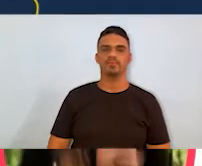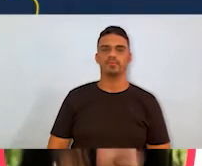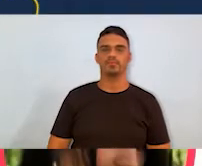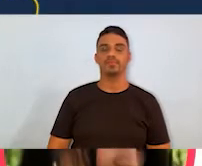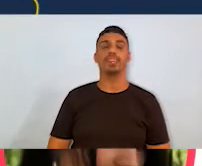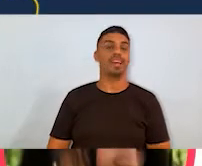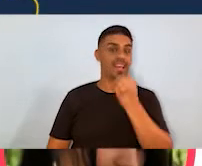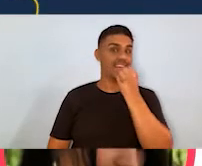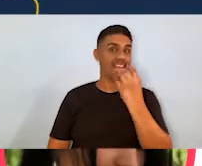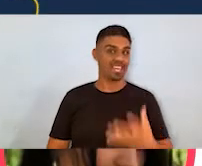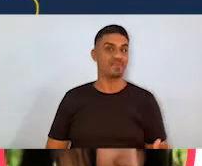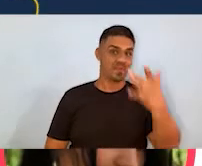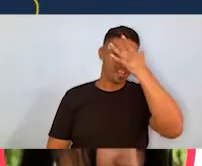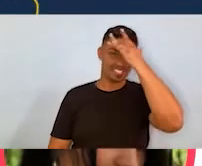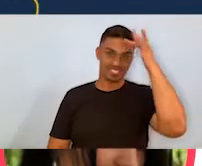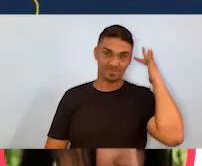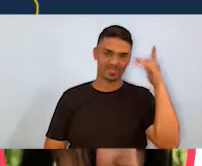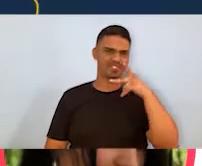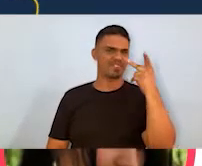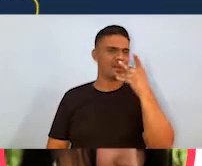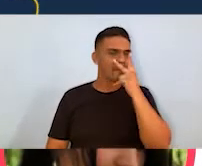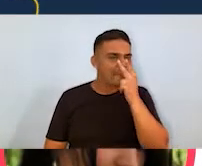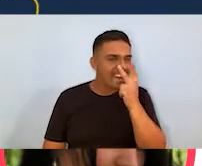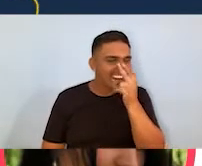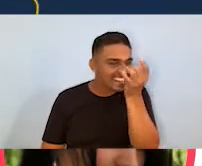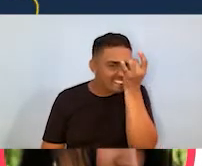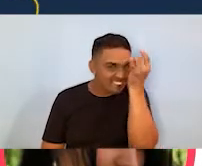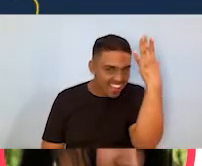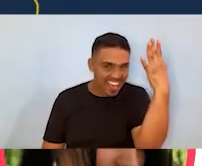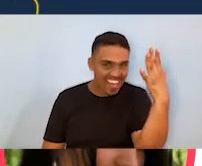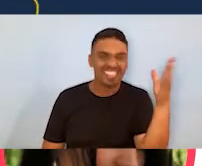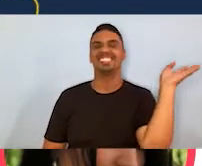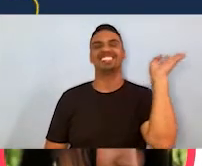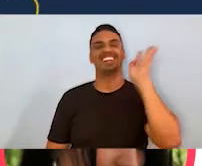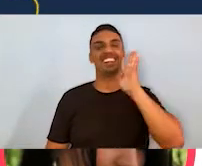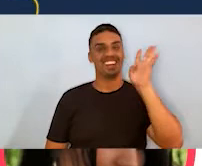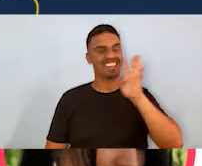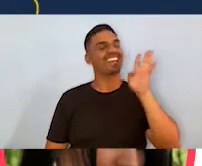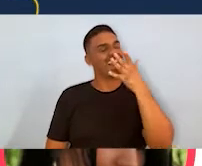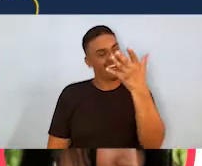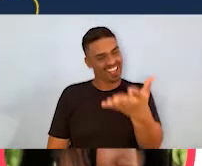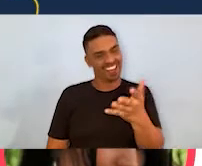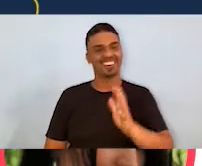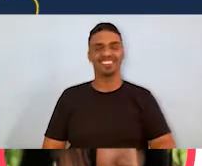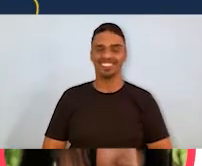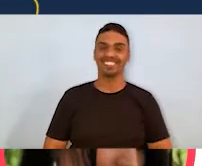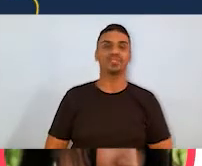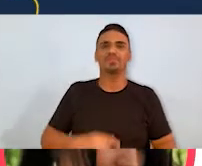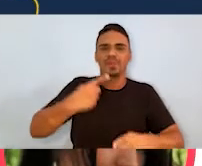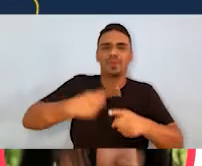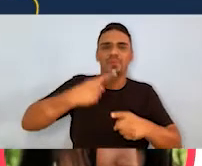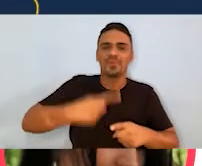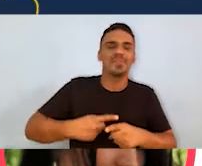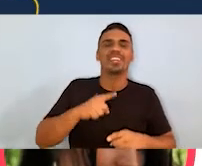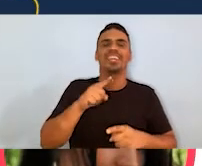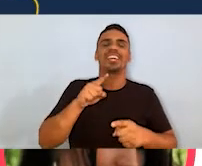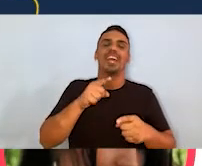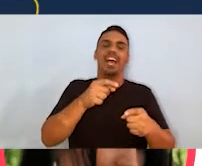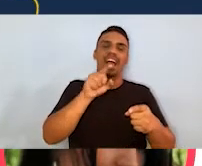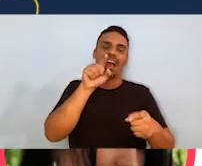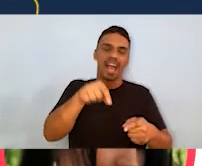Então, que bom, o pessoal tá falando aqui, né, que parece fácil, então é legal, assim. Por quê? Porque a